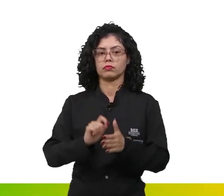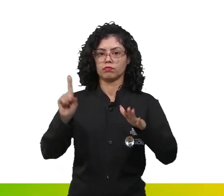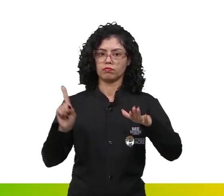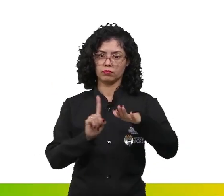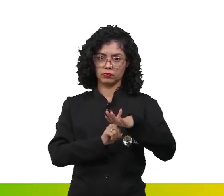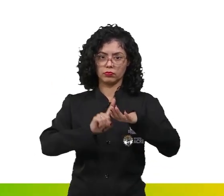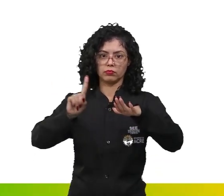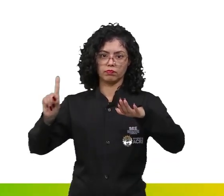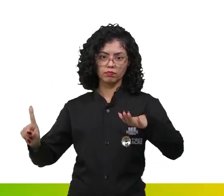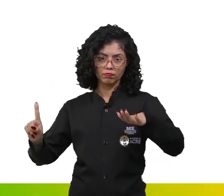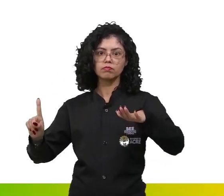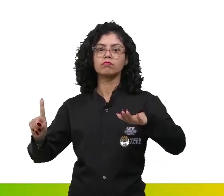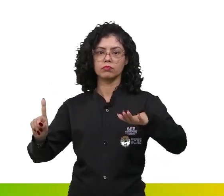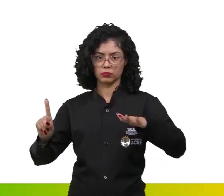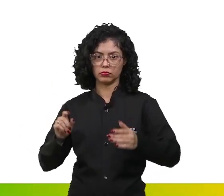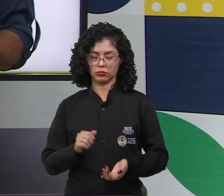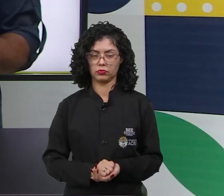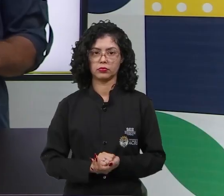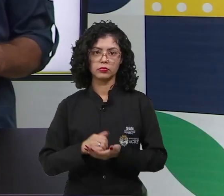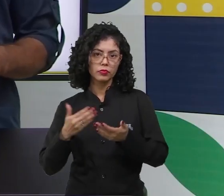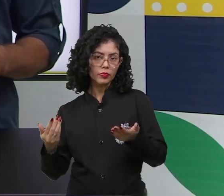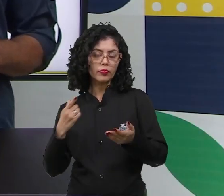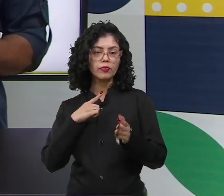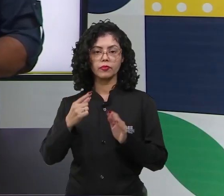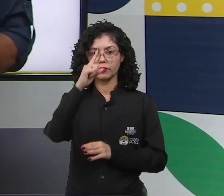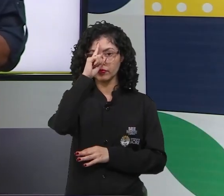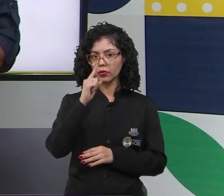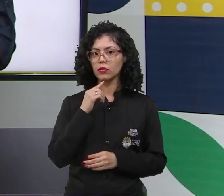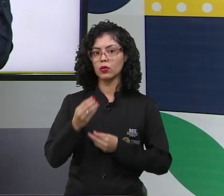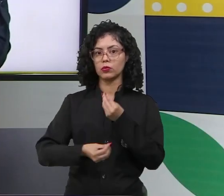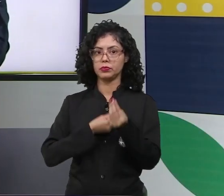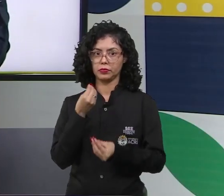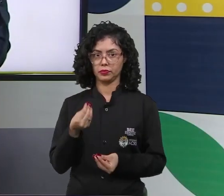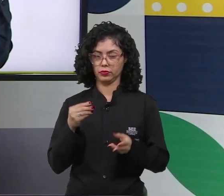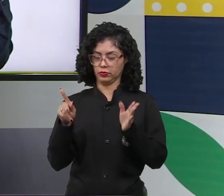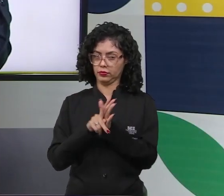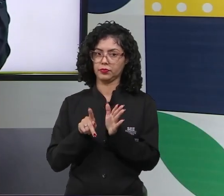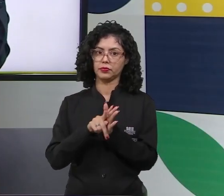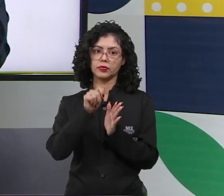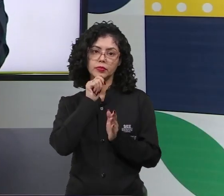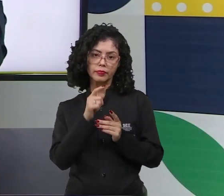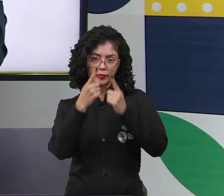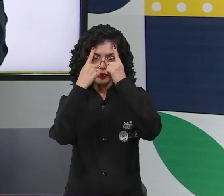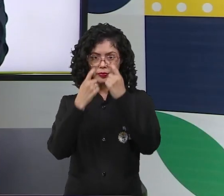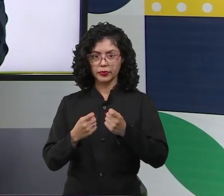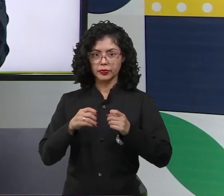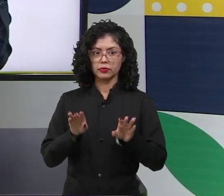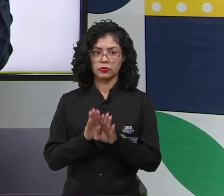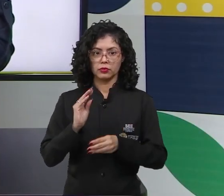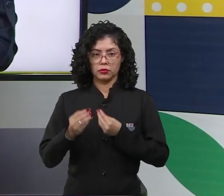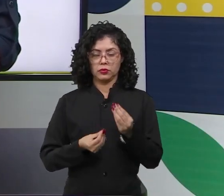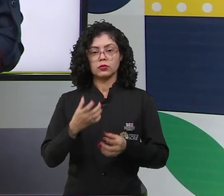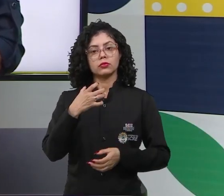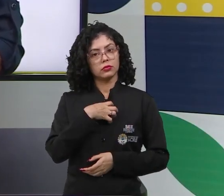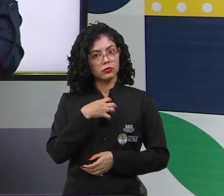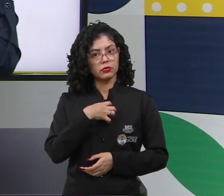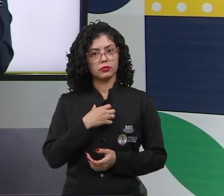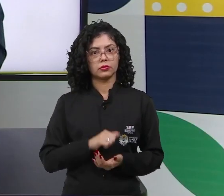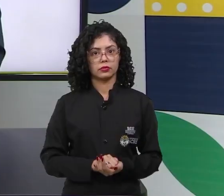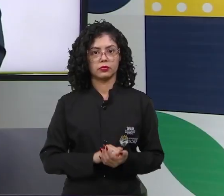segregação racial. Aqui a gente tem um retrato de como funcionava essa violência no sentido